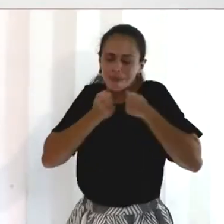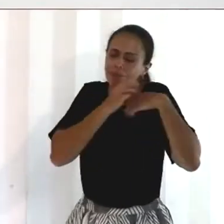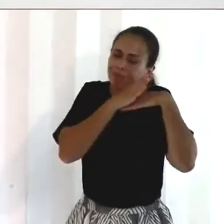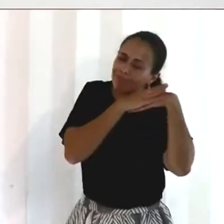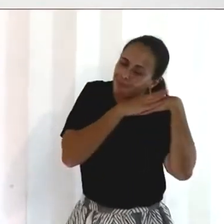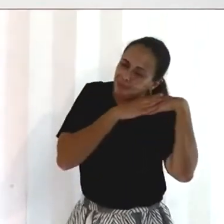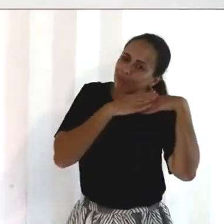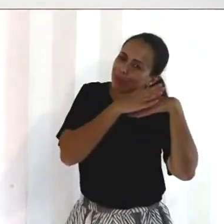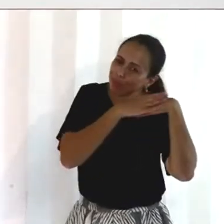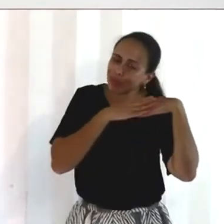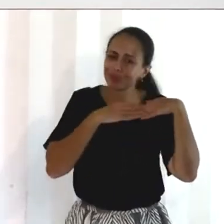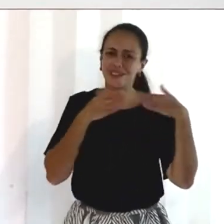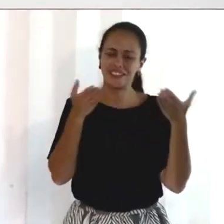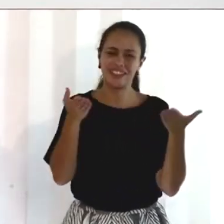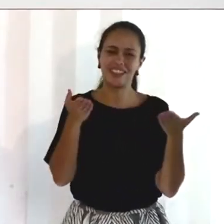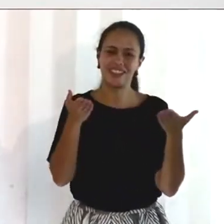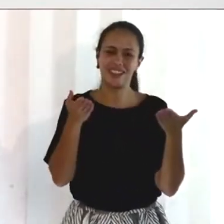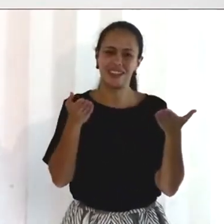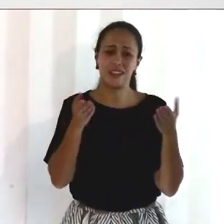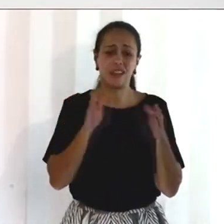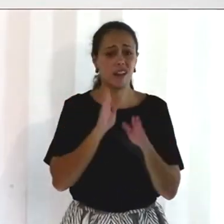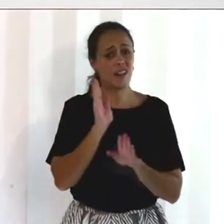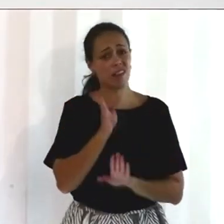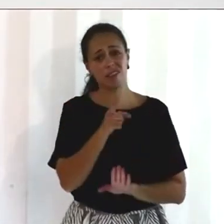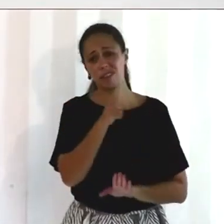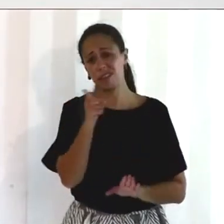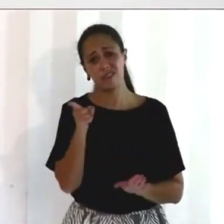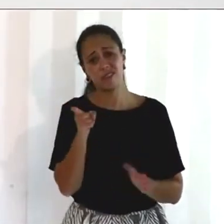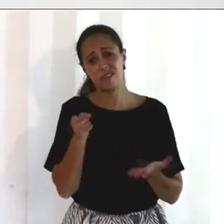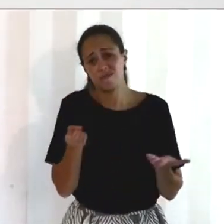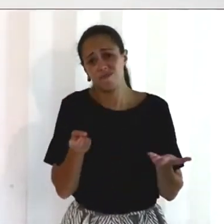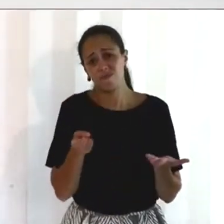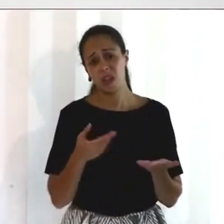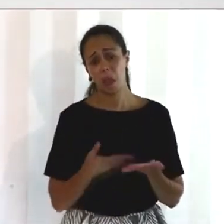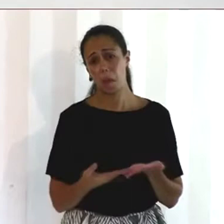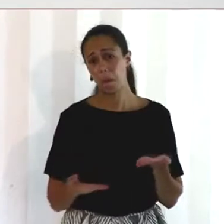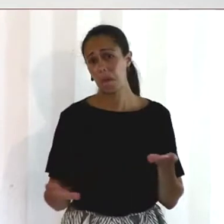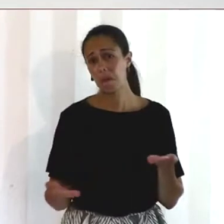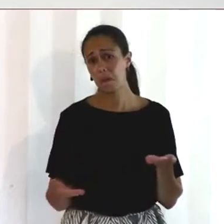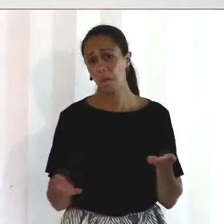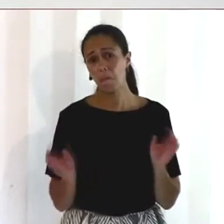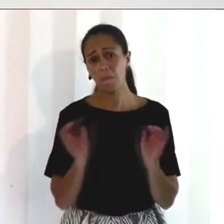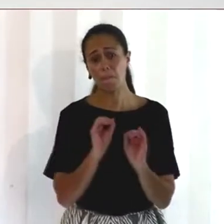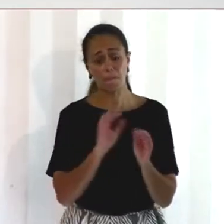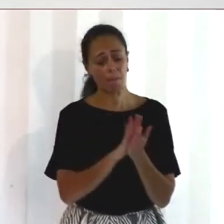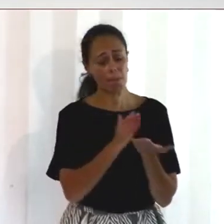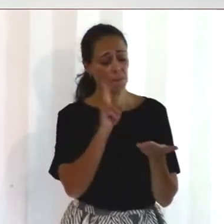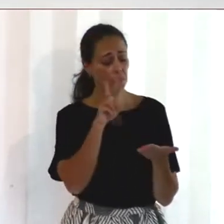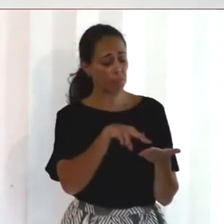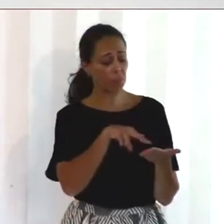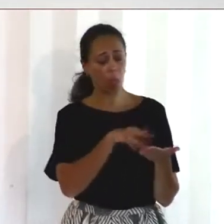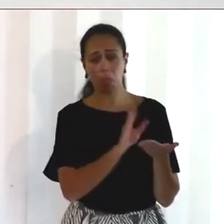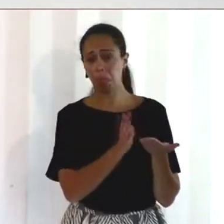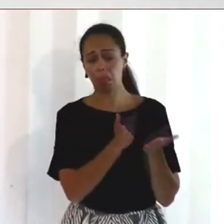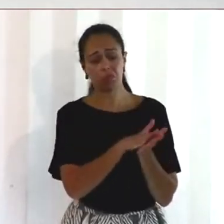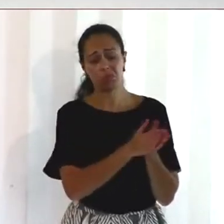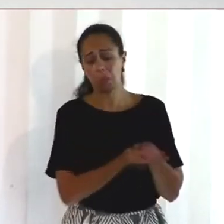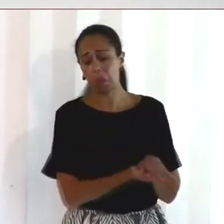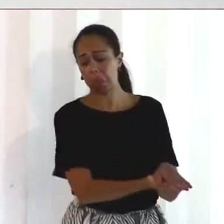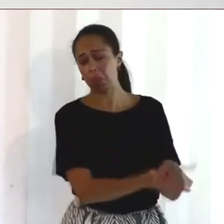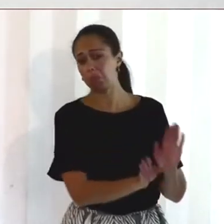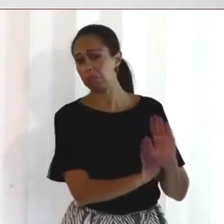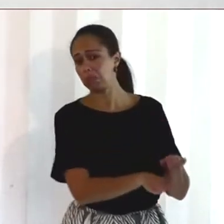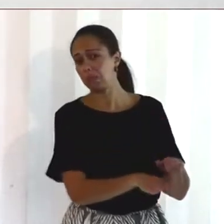procurando trazer uma ideia. Meu irmão, não abandona a devocional, porque se abandonar a devocional, vai abandonar a